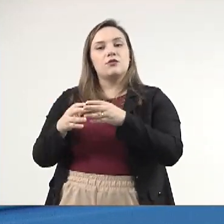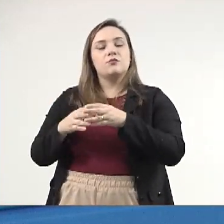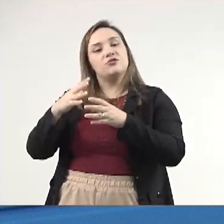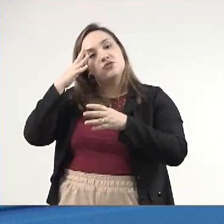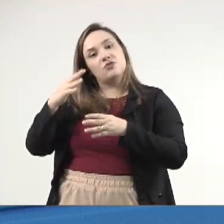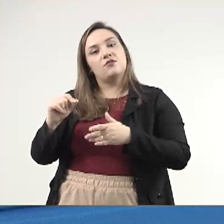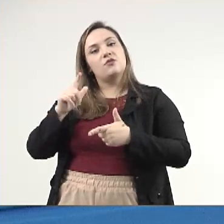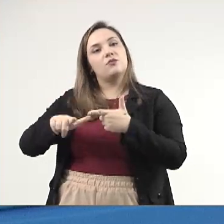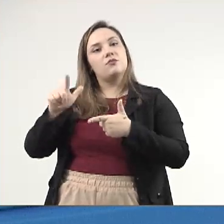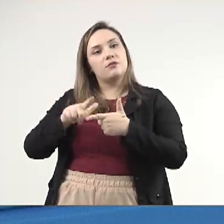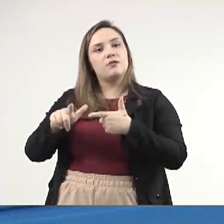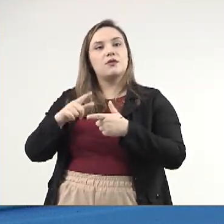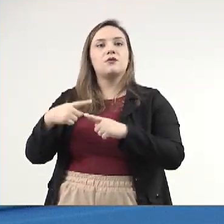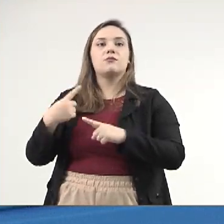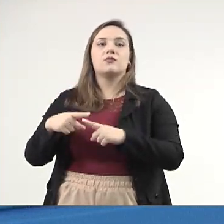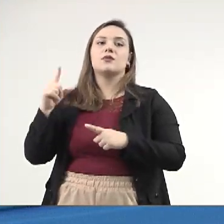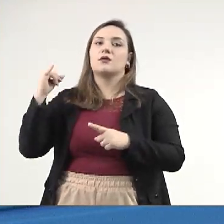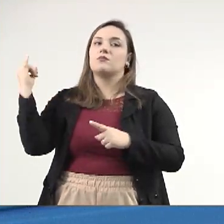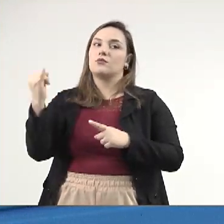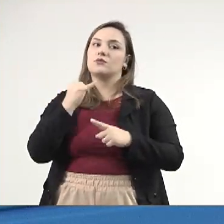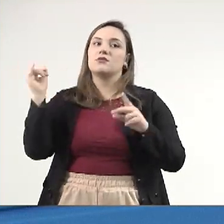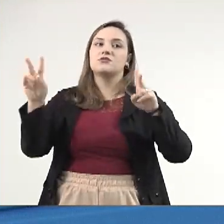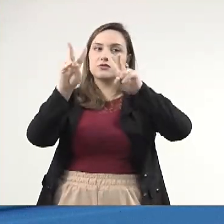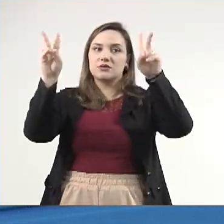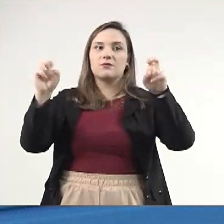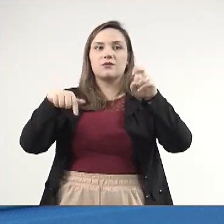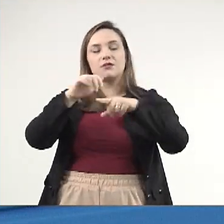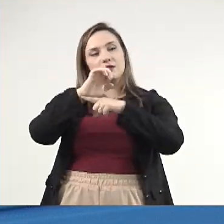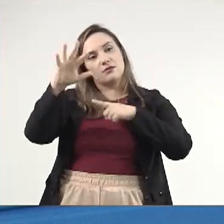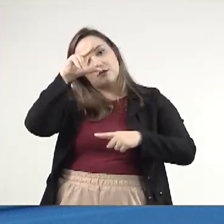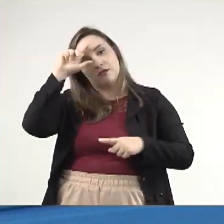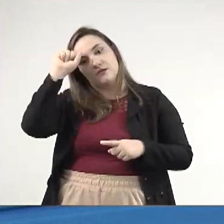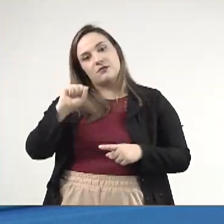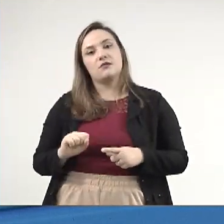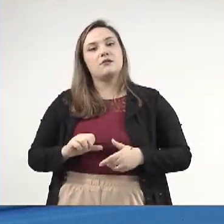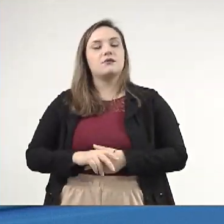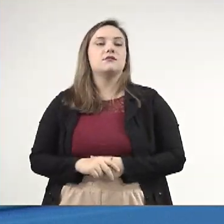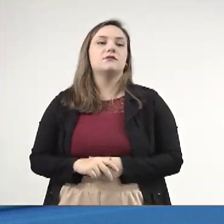Conciliação, diante da importante repercussão do tema para o Estado de Mato Grosso do Sul.